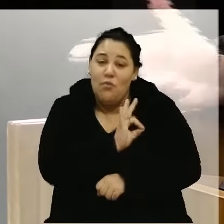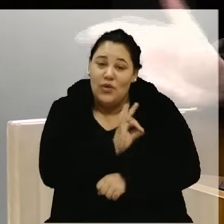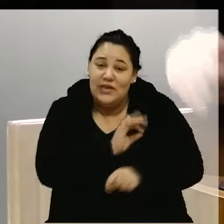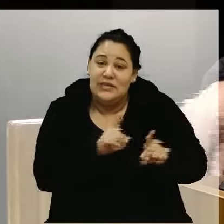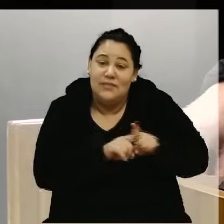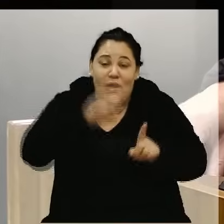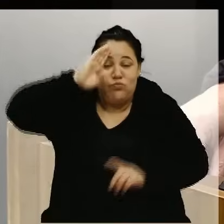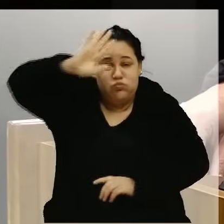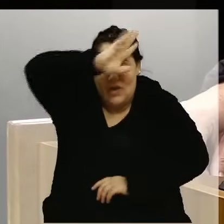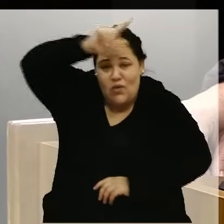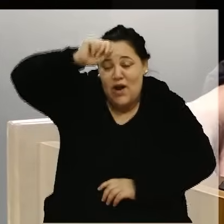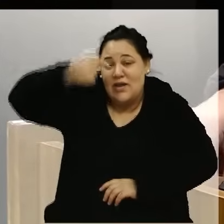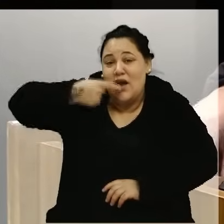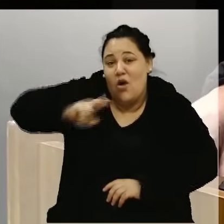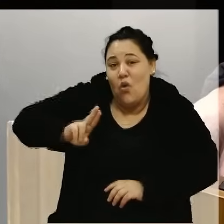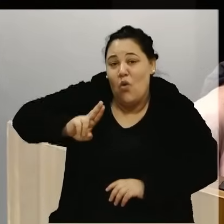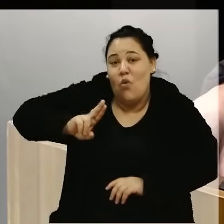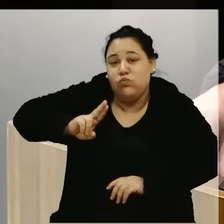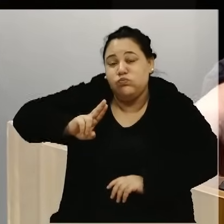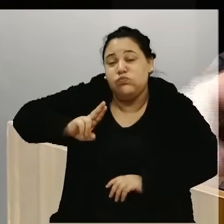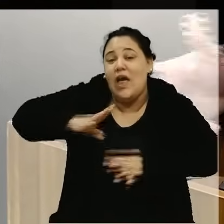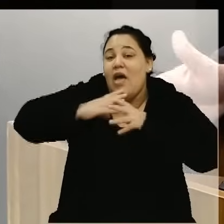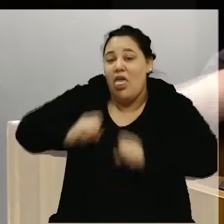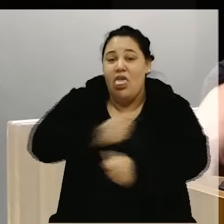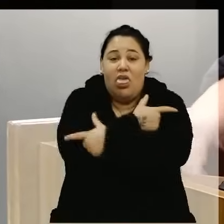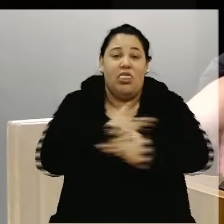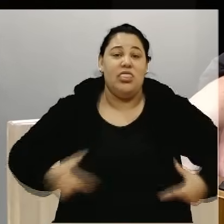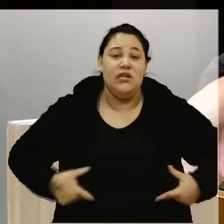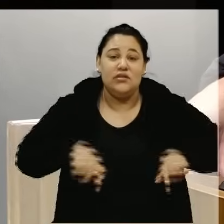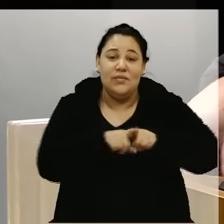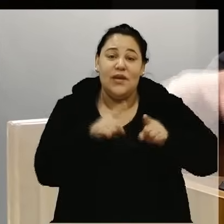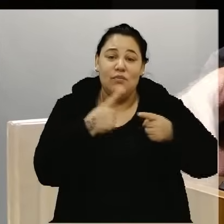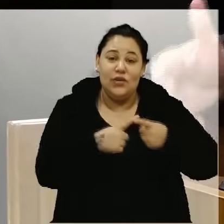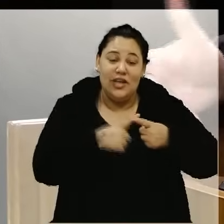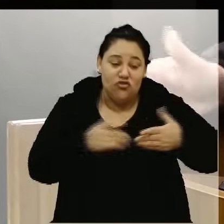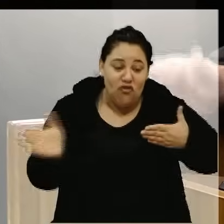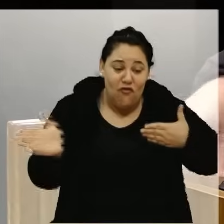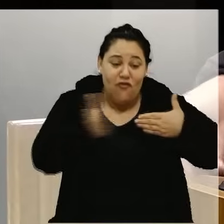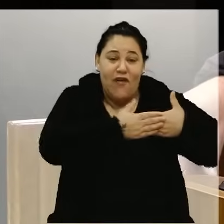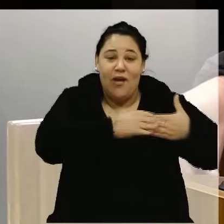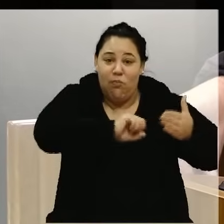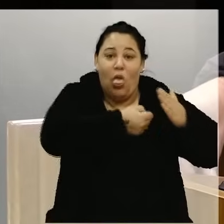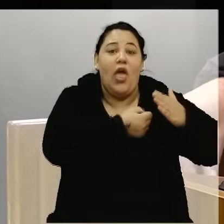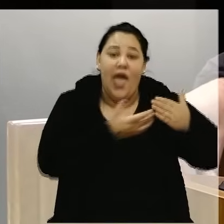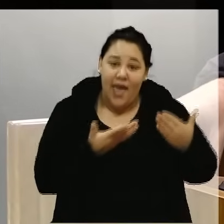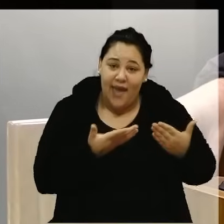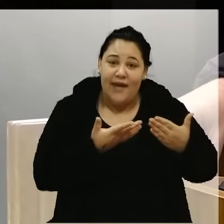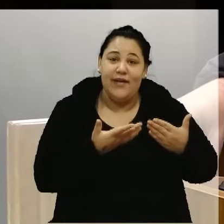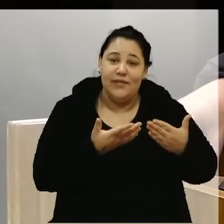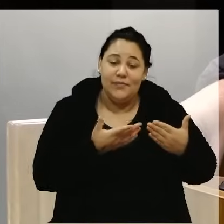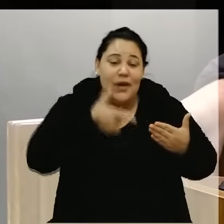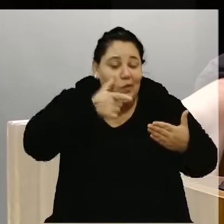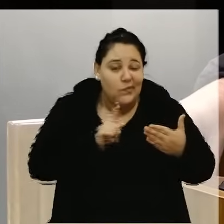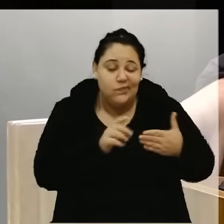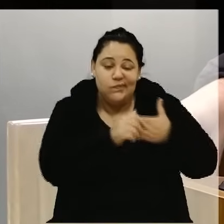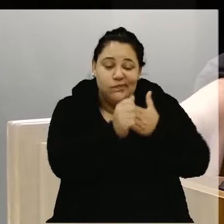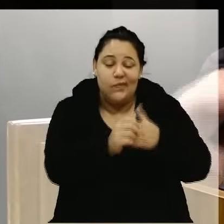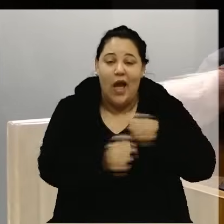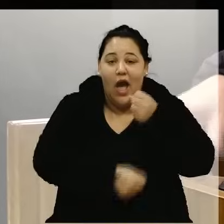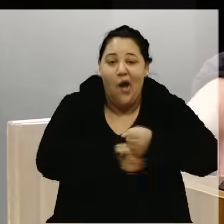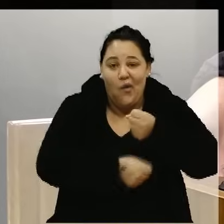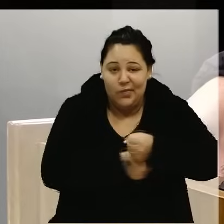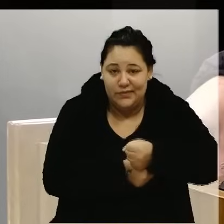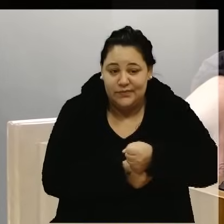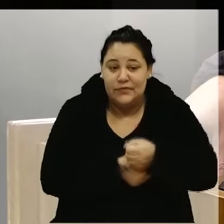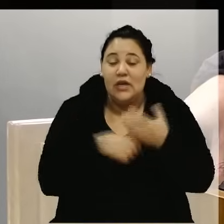Guarda, ou da Secretaria de Trânsito, porque nós bloqueamos a via seguidamente para poder conduzir essas obras. Então,